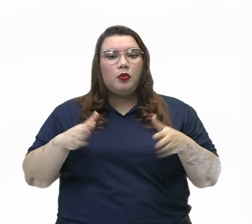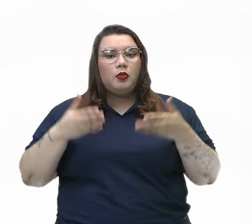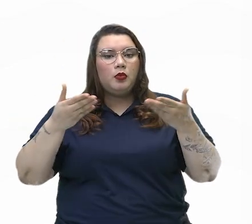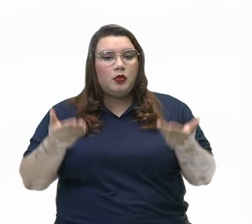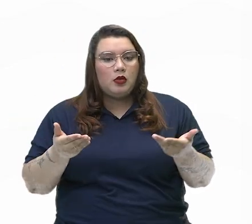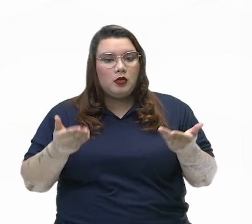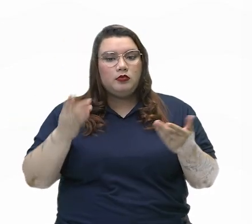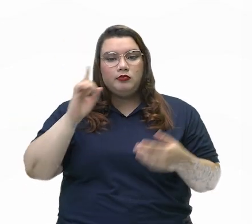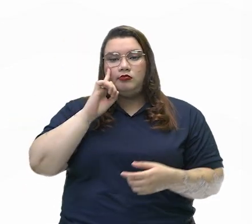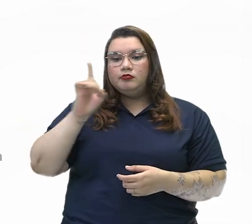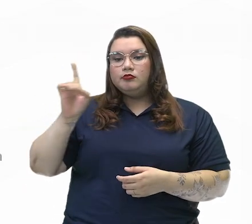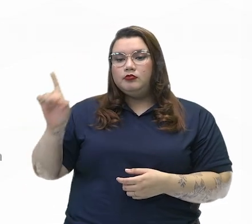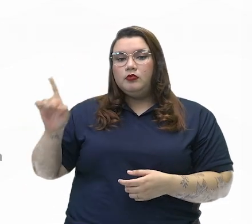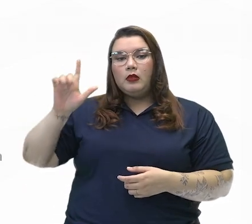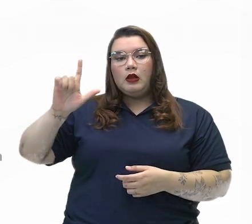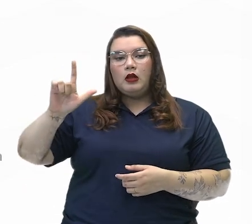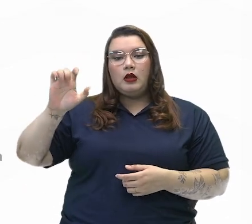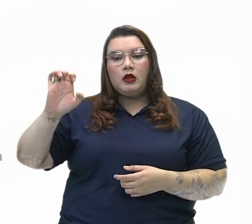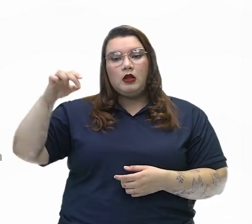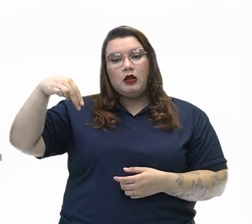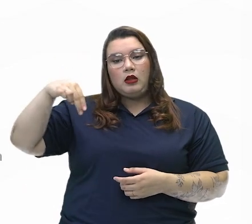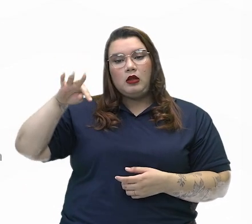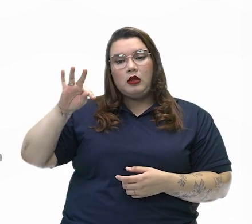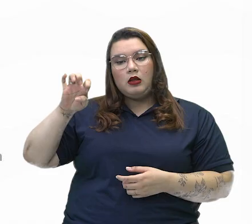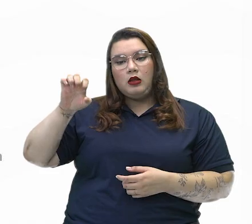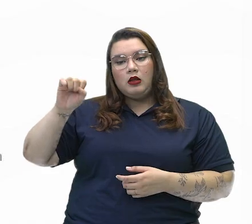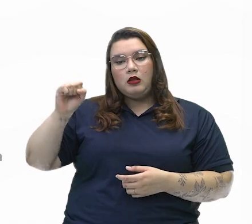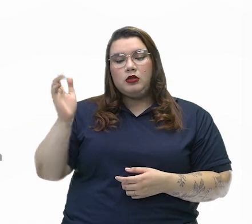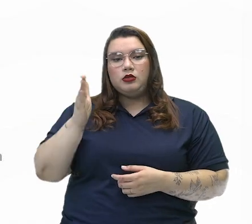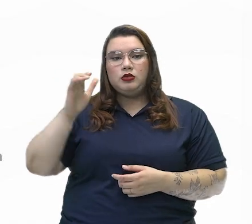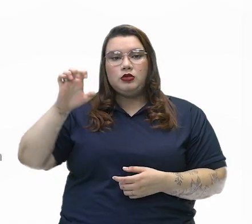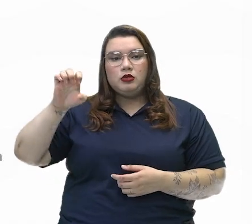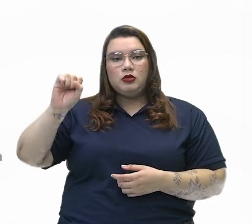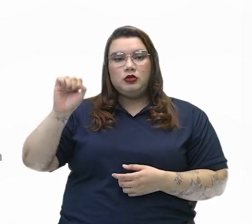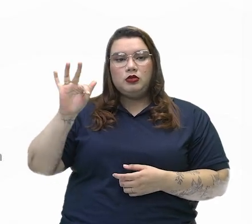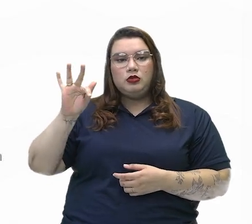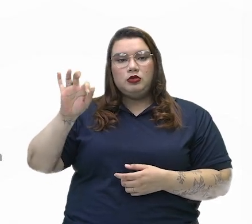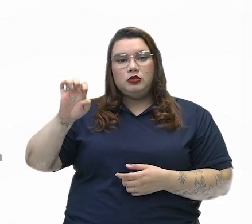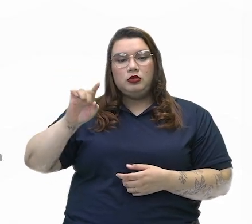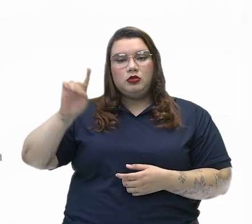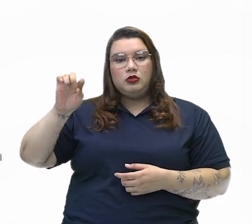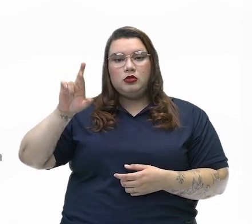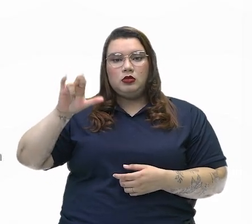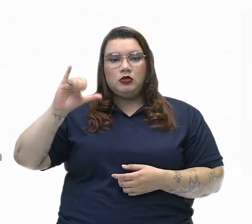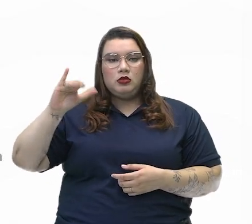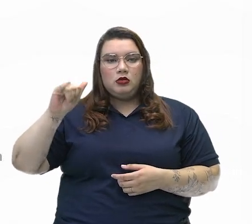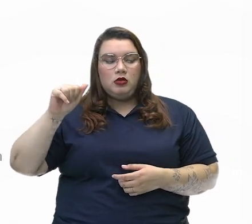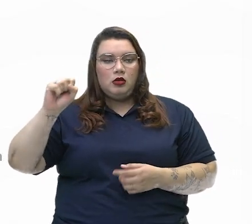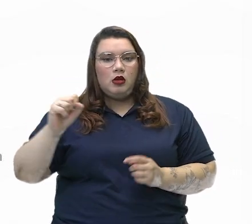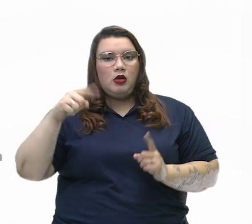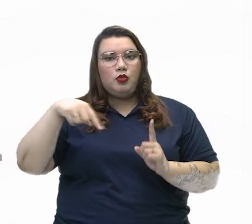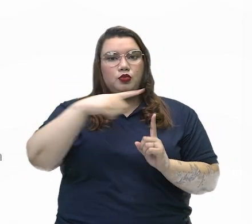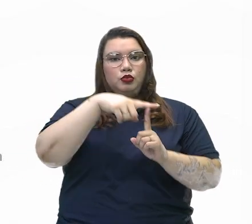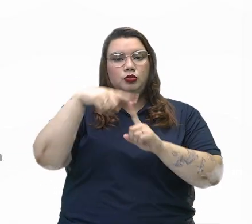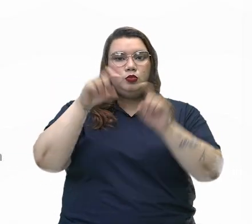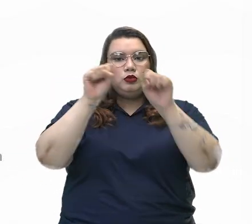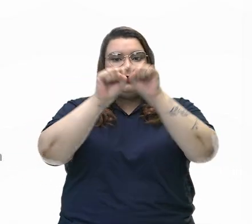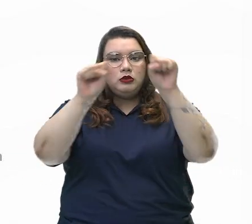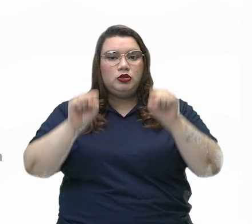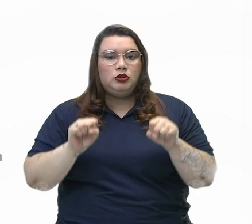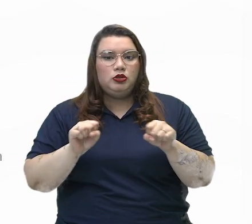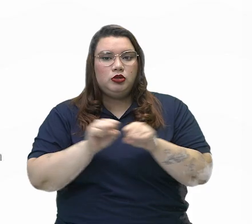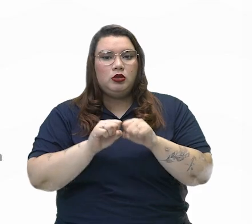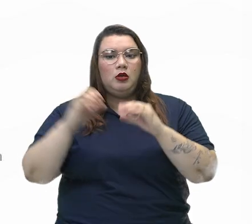as lentes esféricas. O que são, então, lentes esféricas? São sistemas